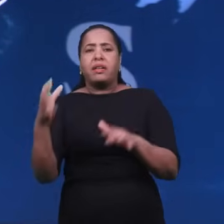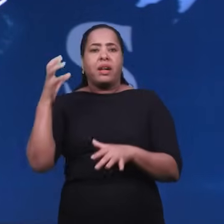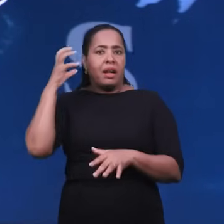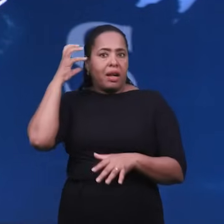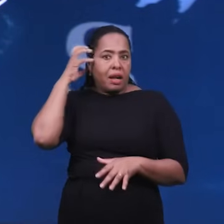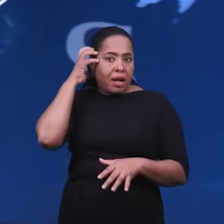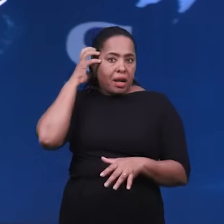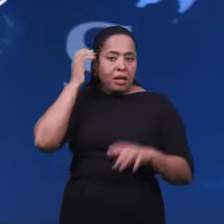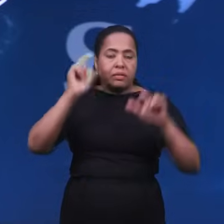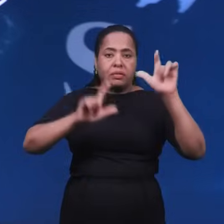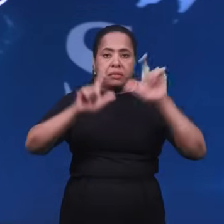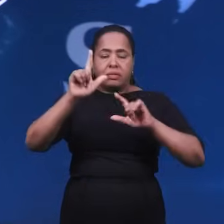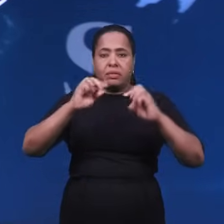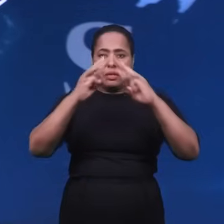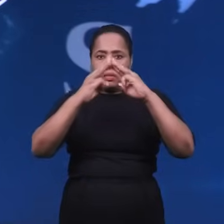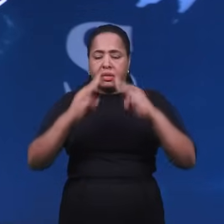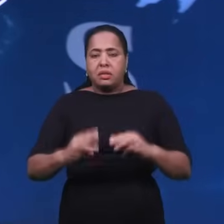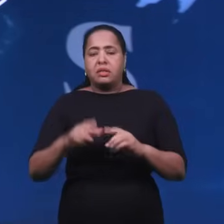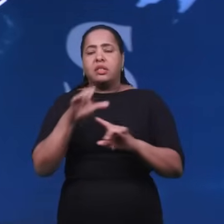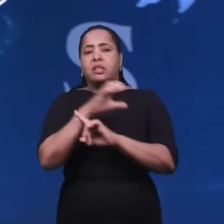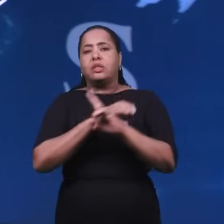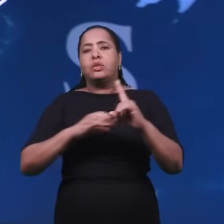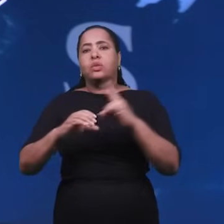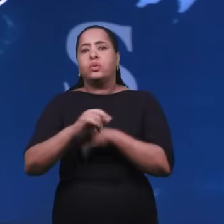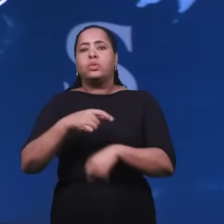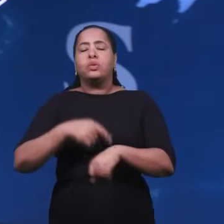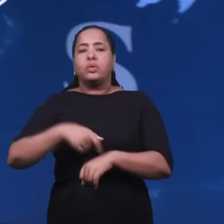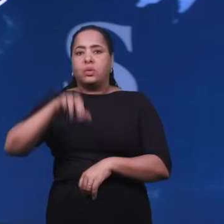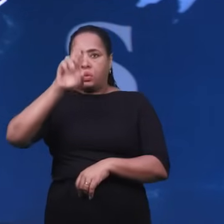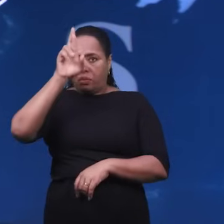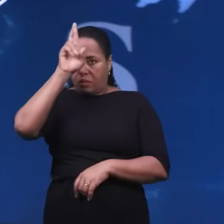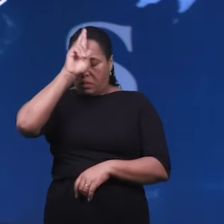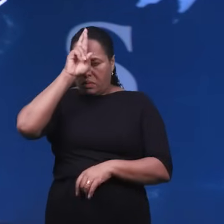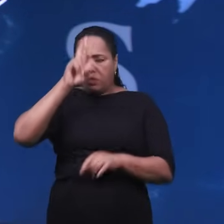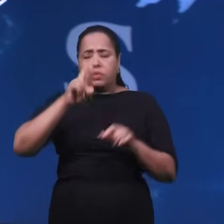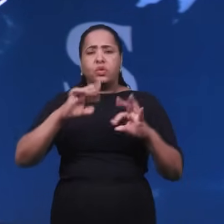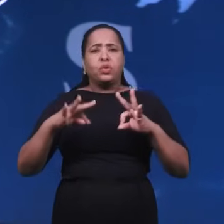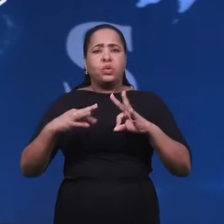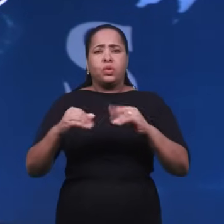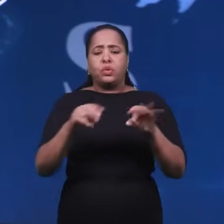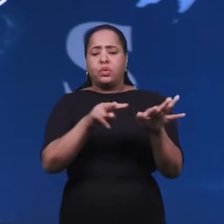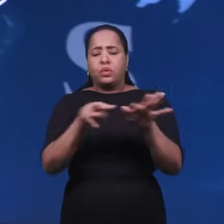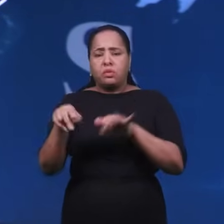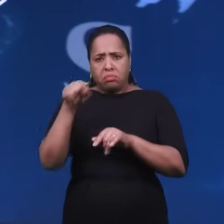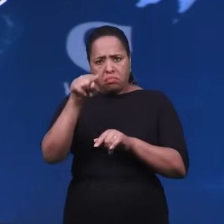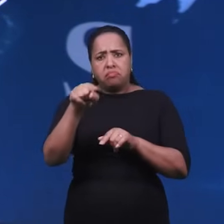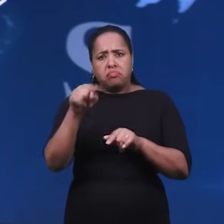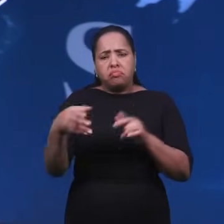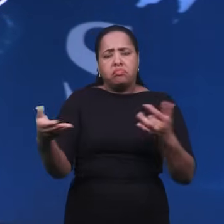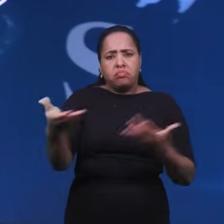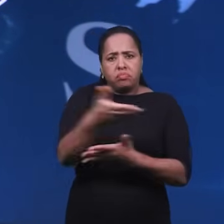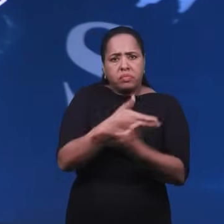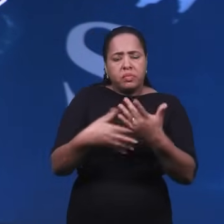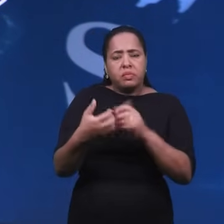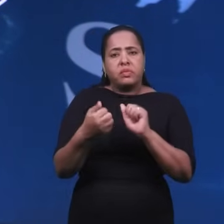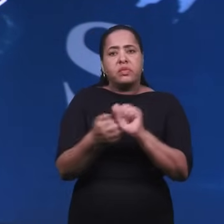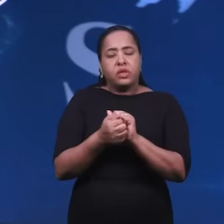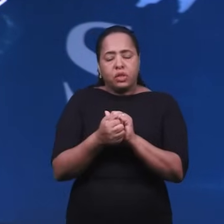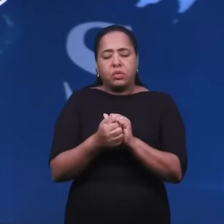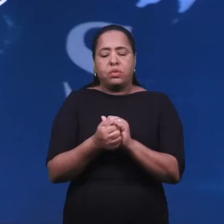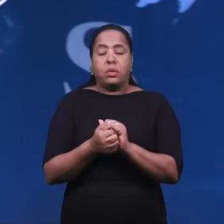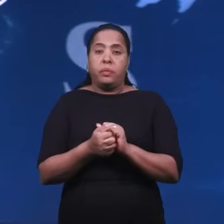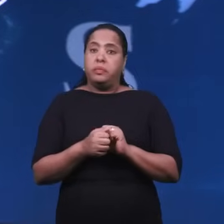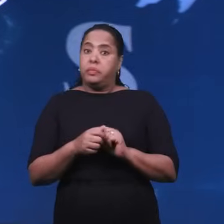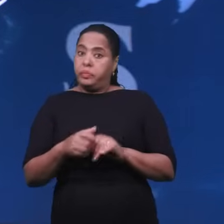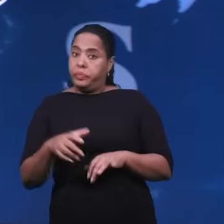ali na rádio e na TV Manaim os cultos ao meio-dia. Durante toda essa semana tem culto ao meio-dia e você pode participar conosco.